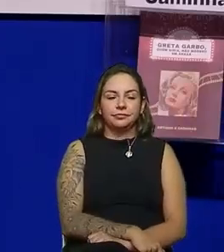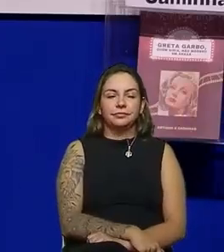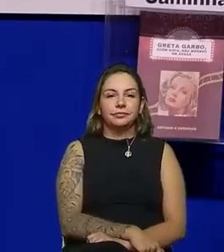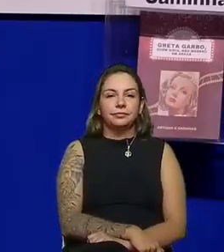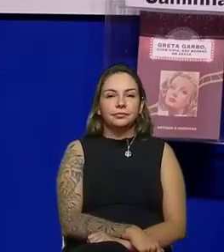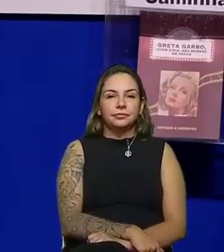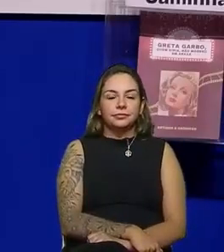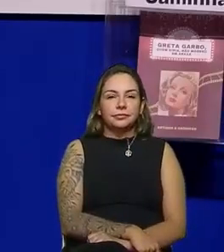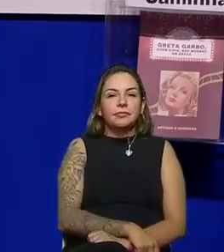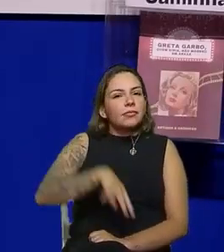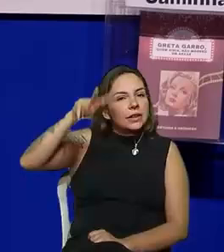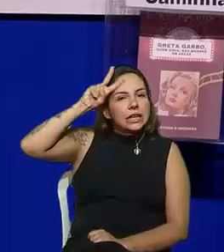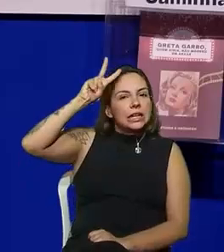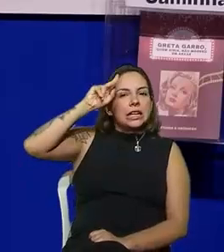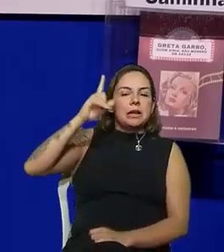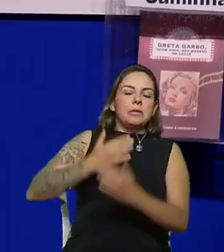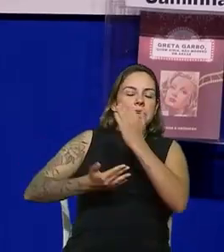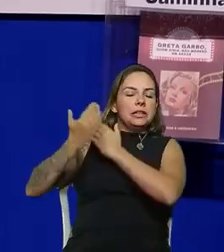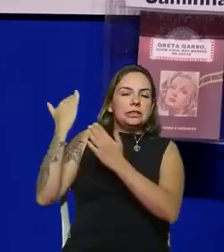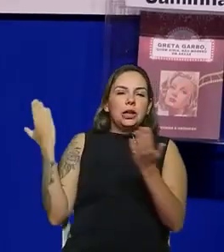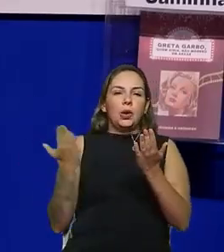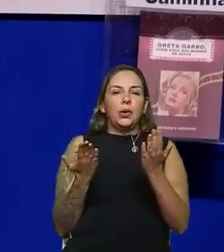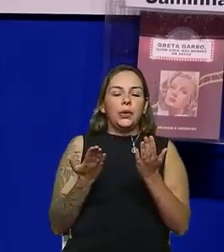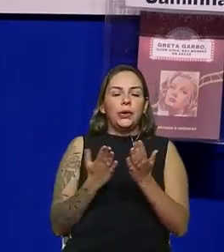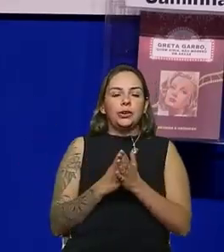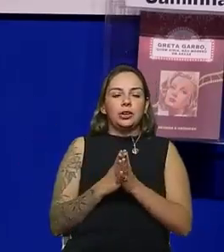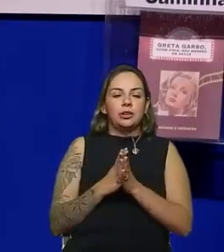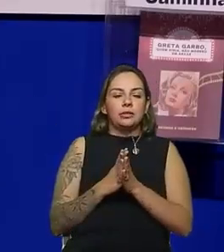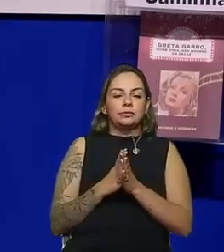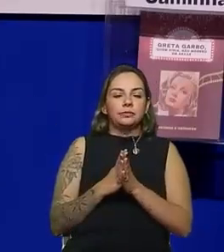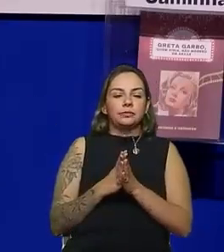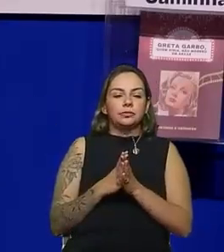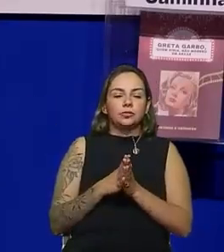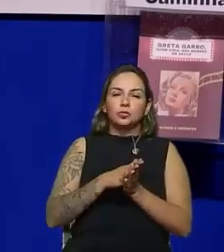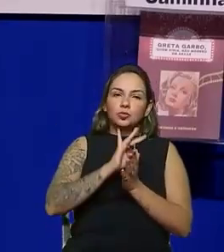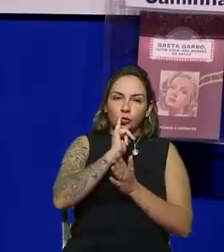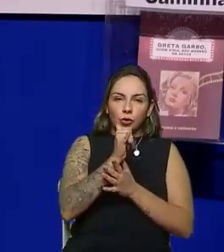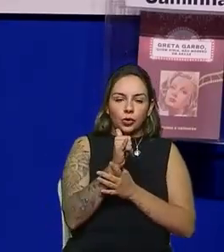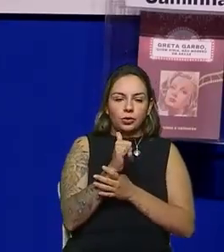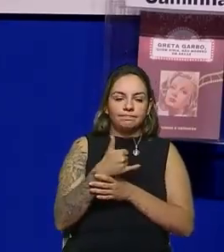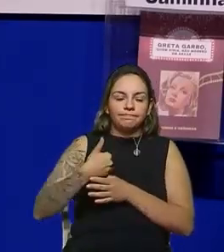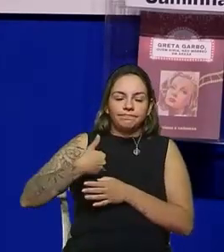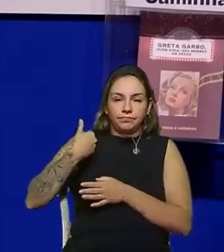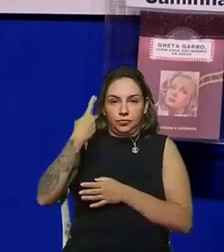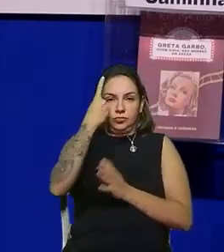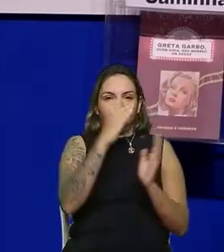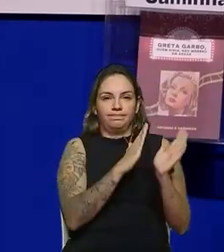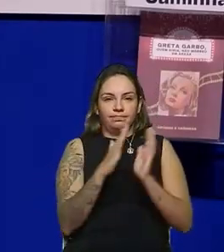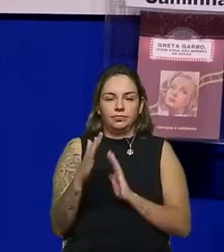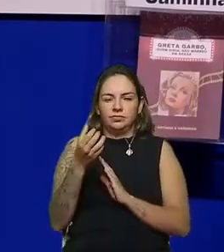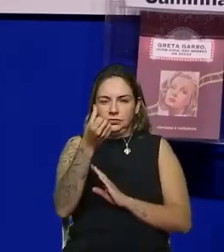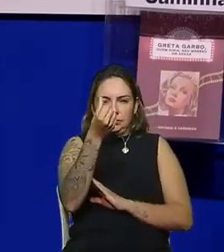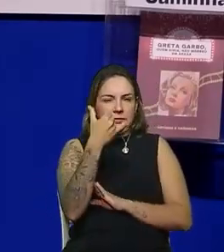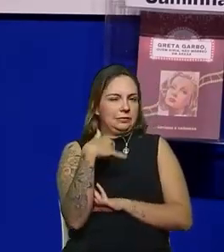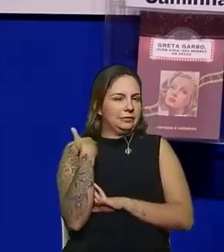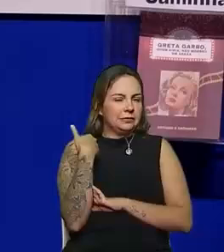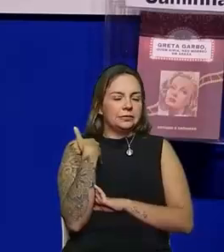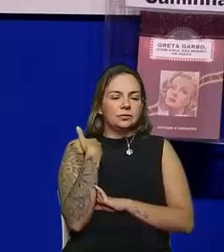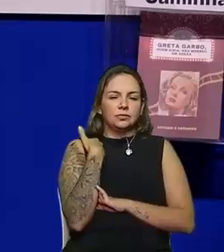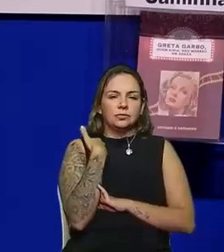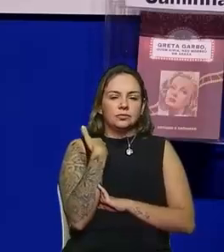na verdade, na época não foi tão boa, mas hoje em dia eu conto ela até com certo orgulho. Eu tive uma fase, devia ter uns 6